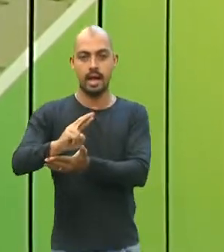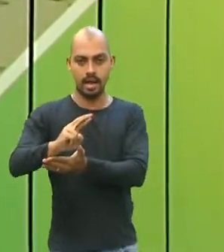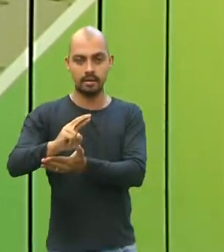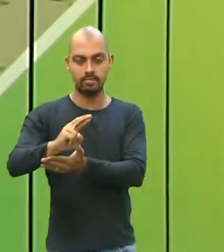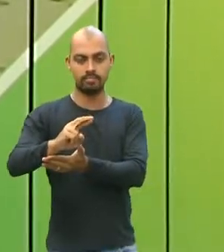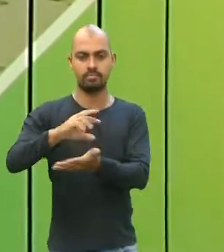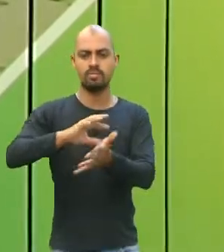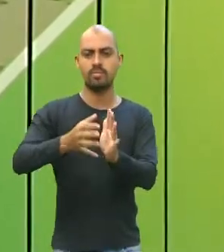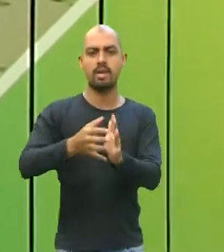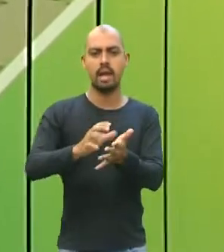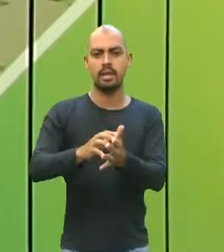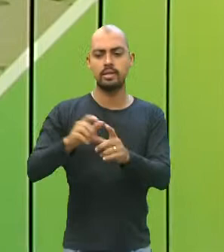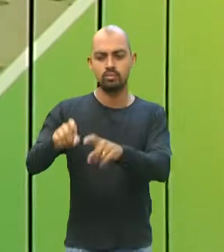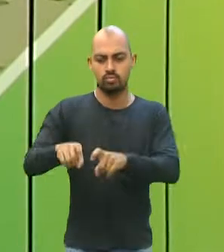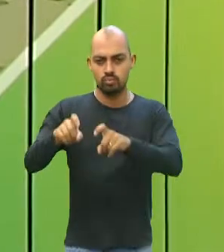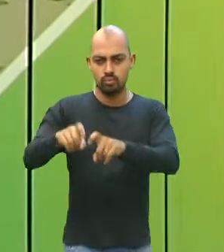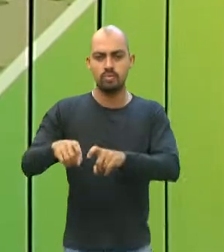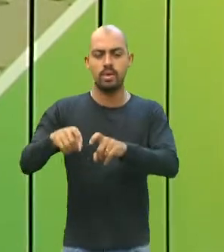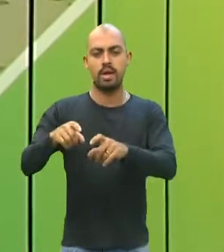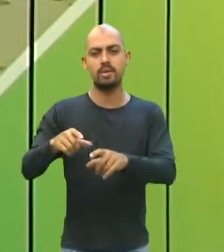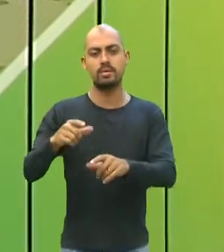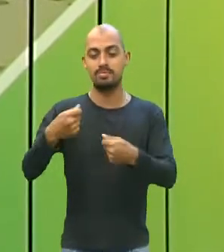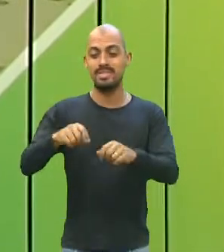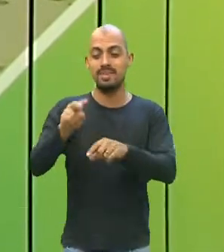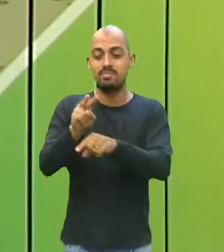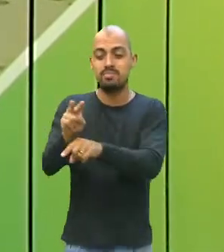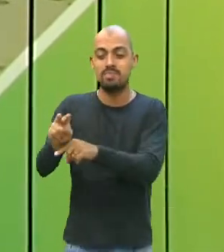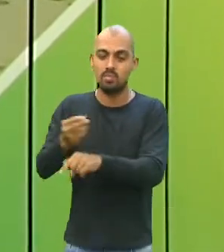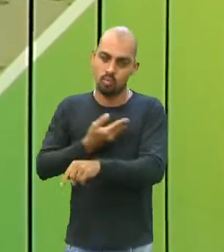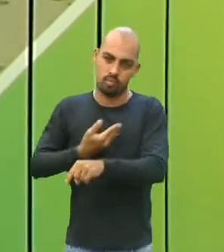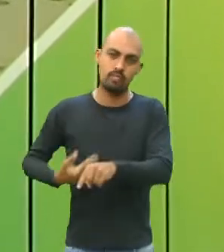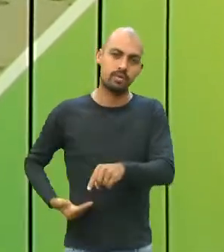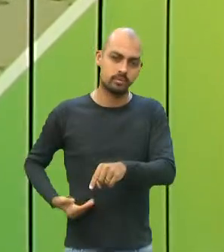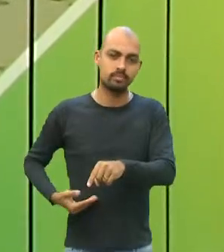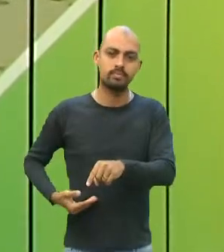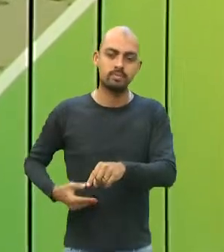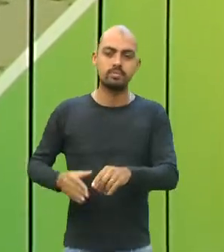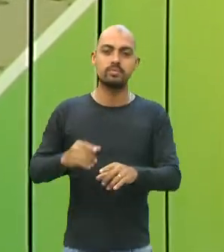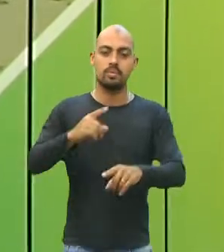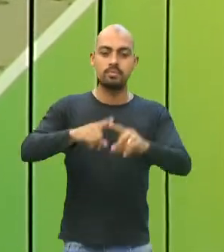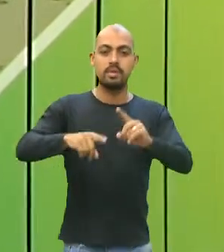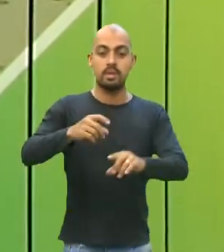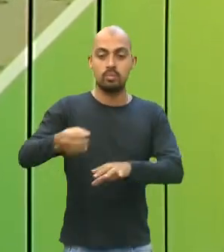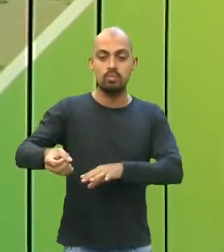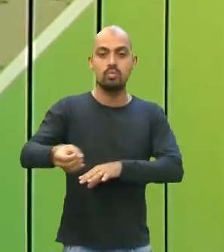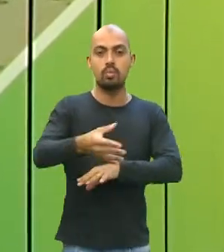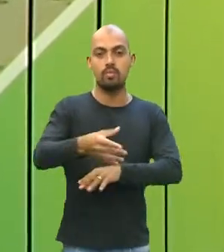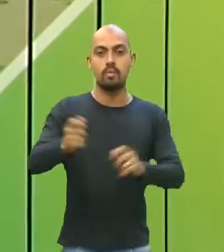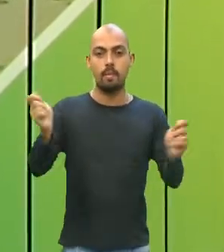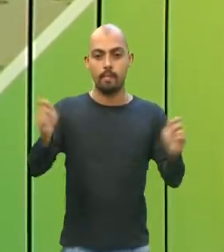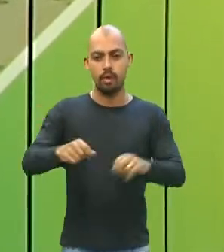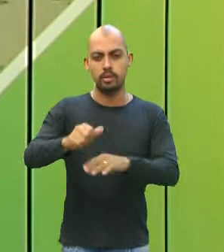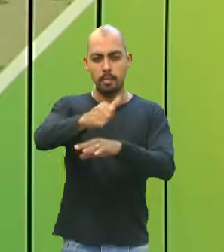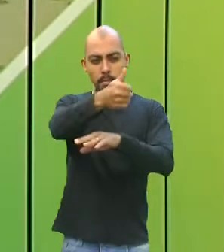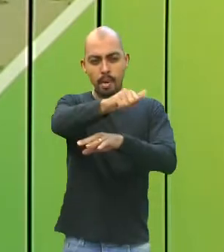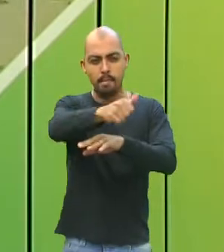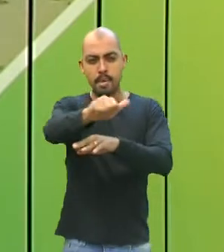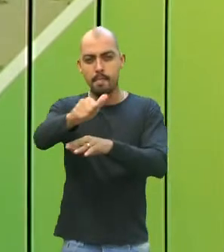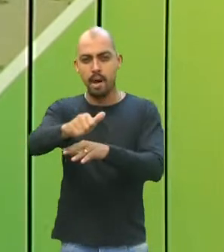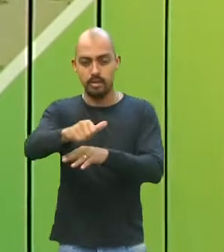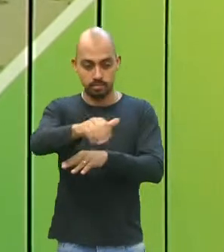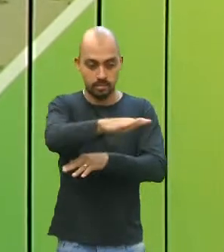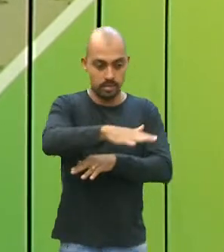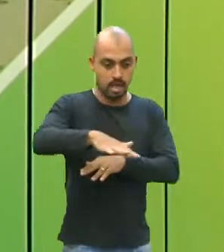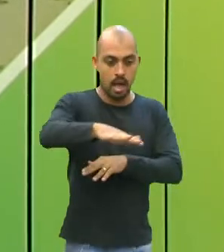Ambiental Rural, e que deveriam ser preservadas pelo governo. A nova ferramenta permite analisar as